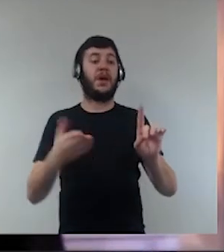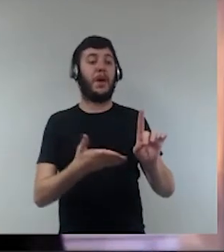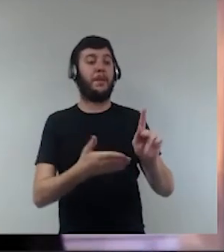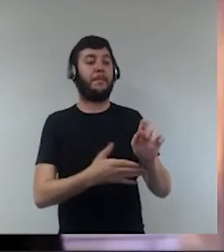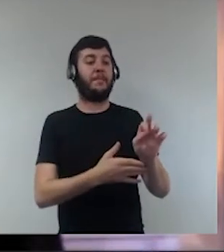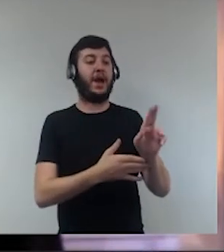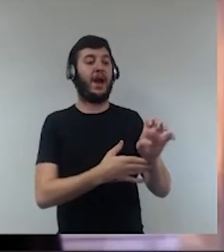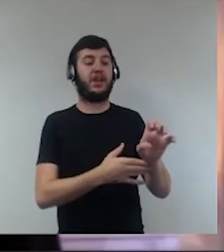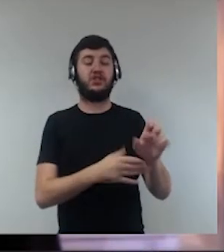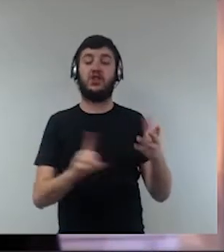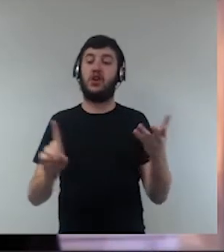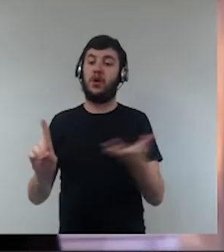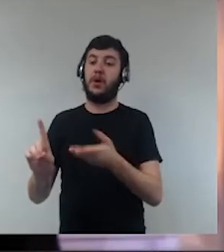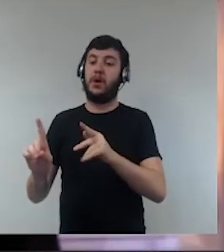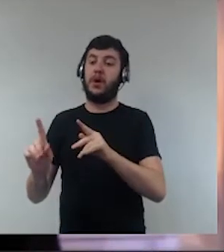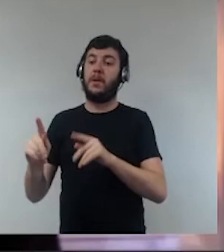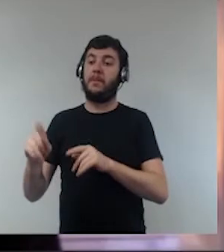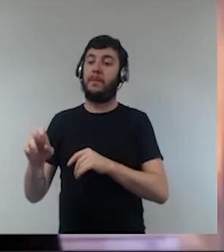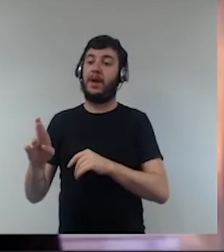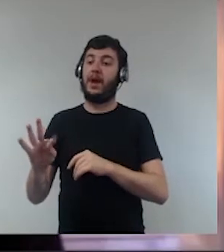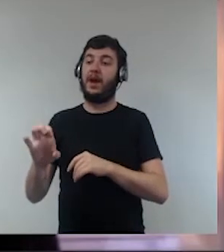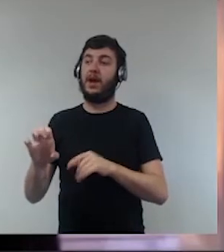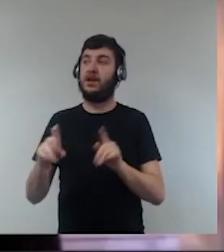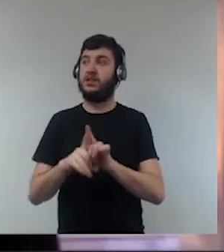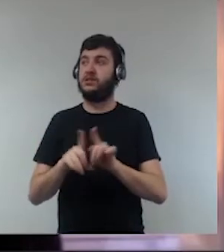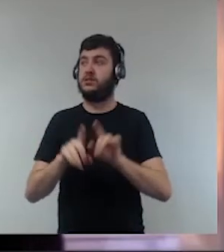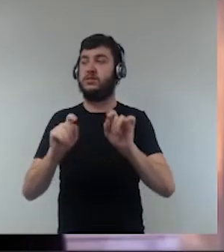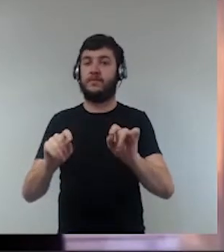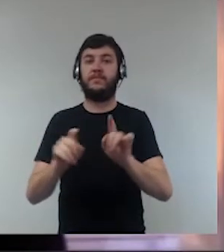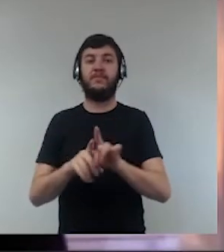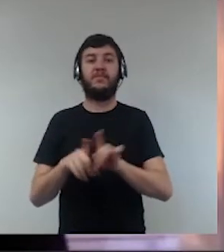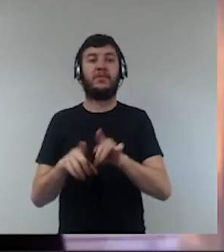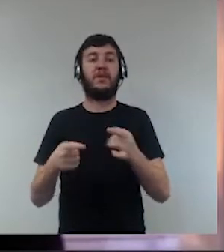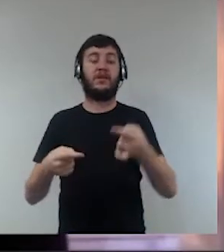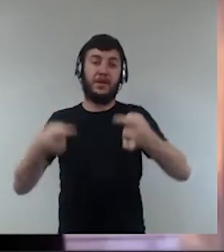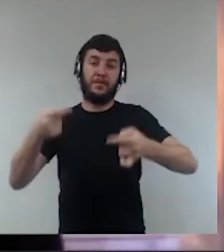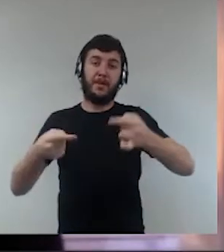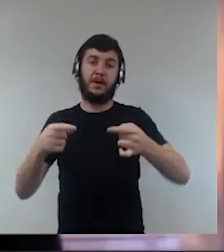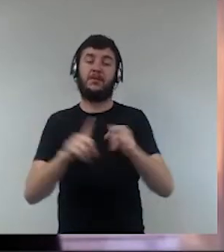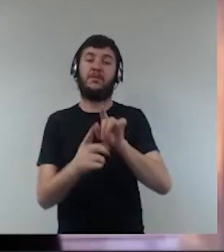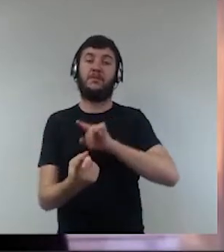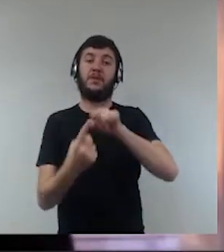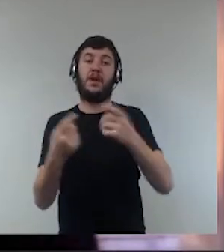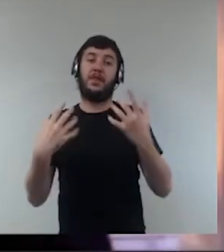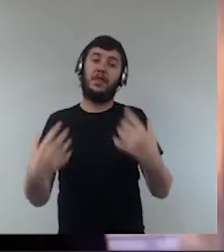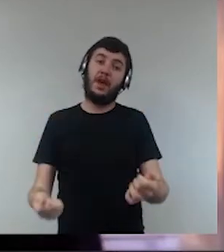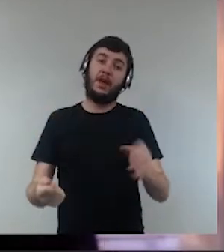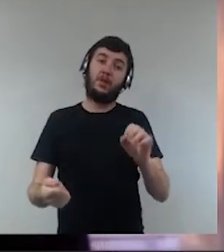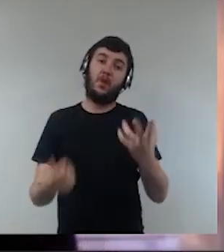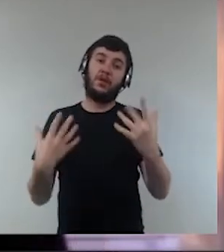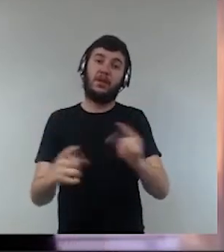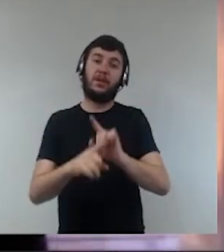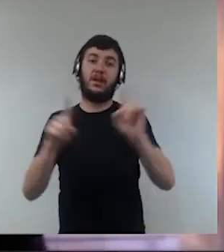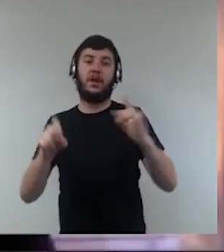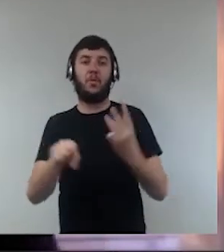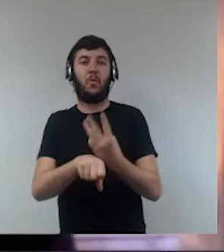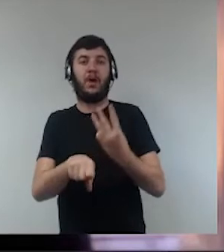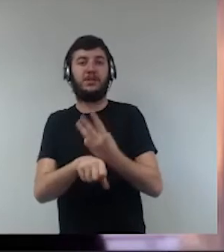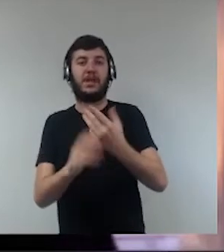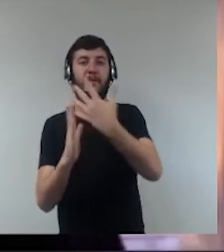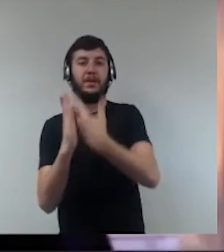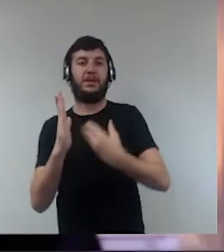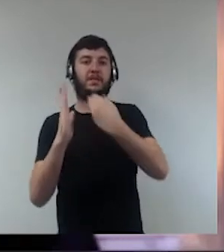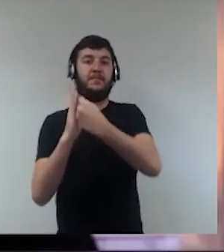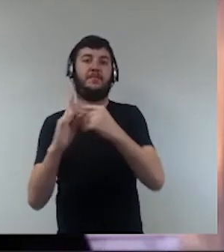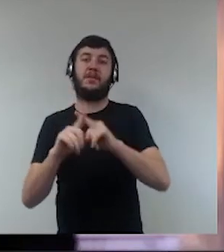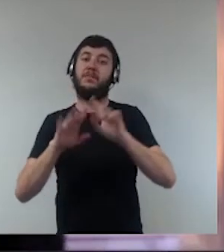para que as comunicações processuais sejam feitas via WhatsApp ou por meio de WhatsApp. Então, por meio de negócio processual, as